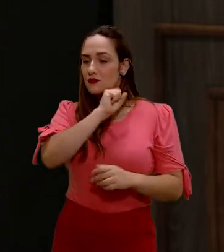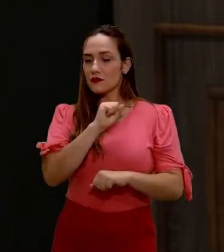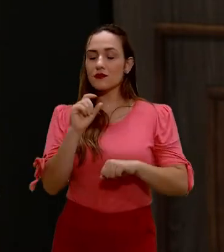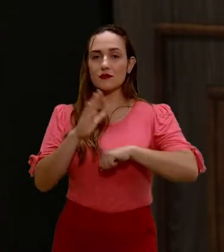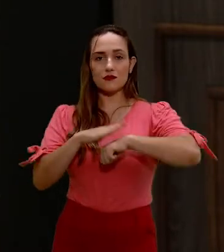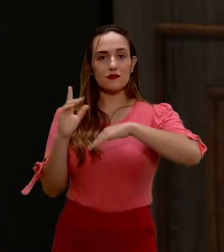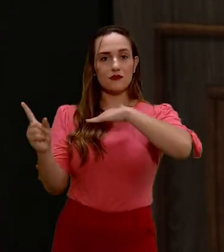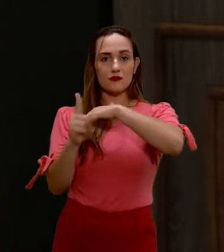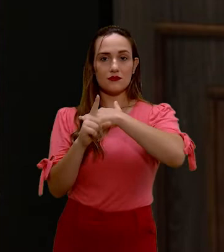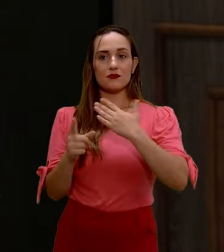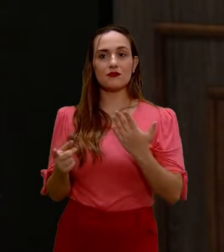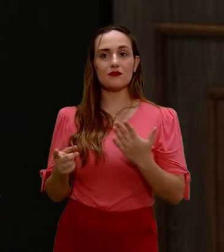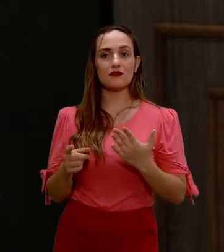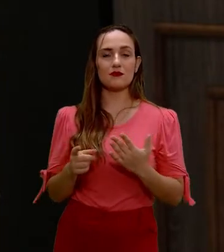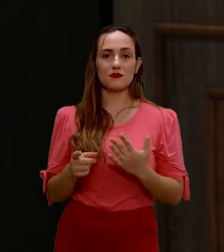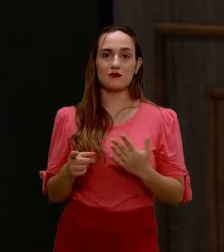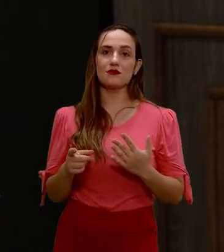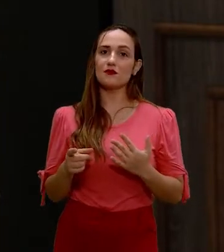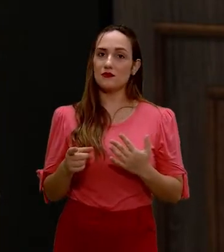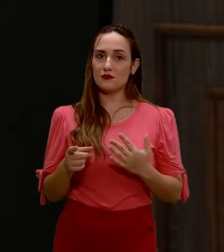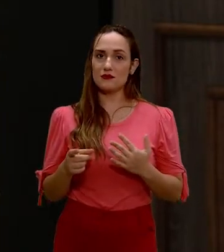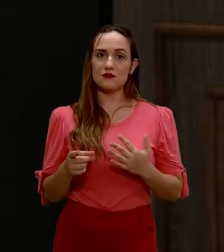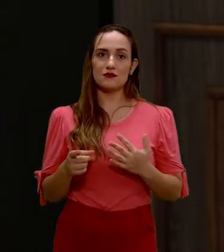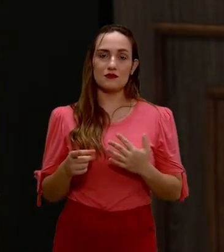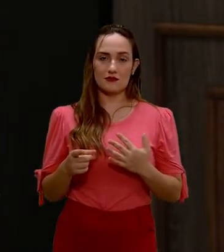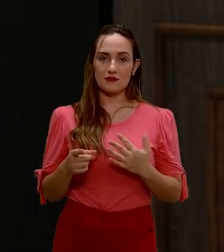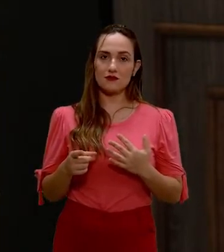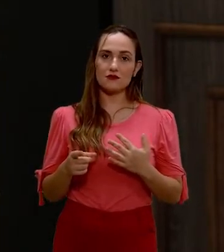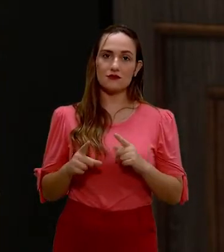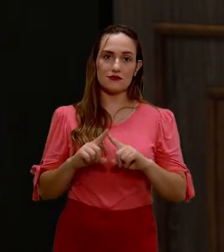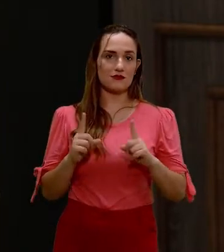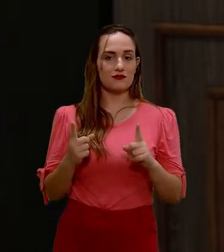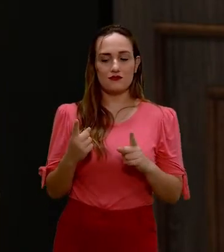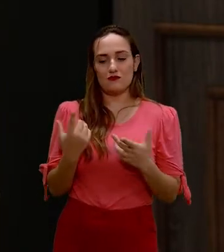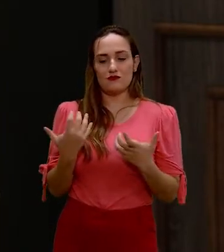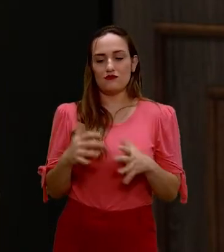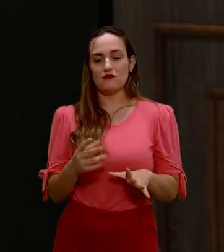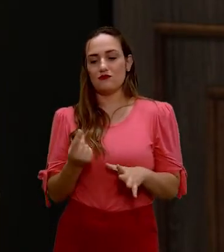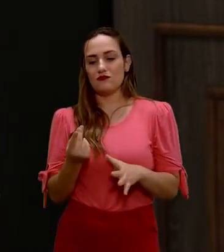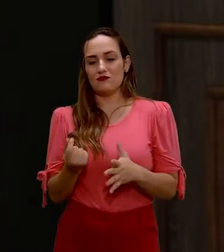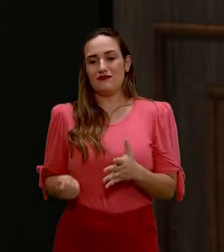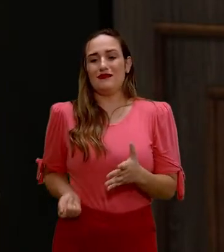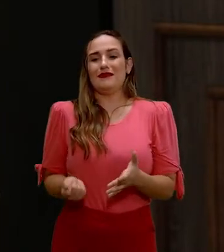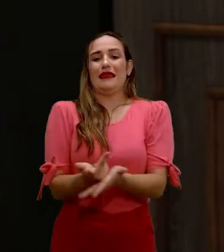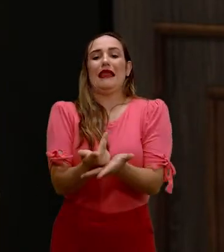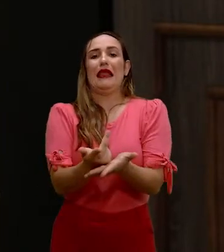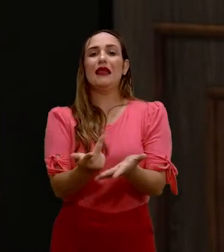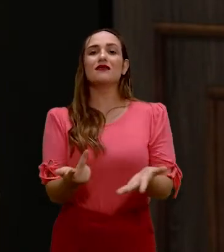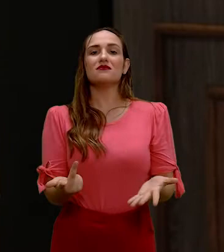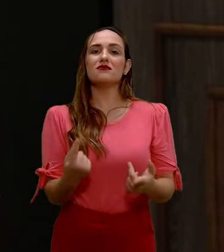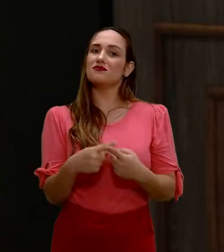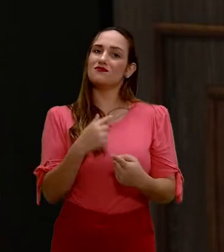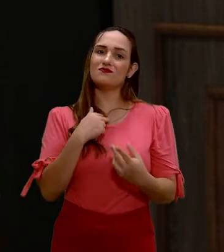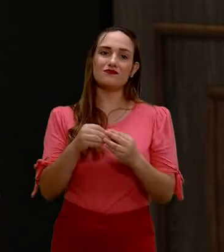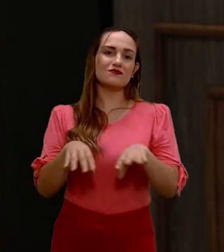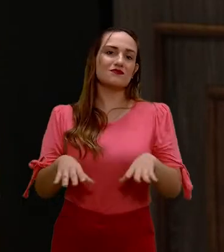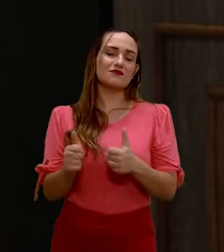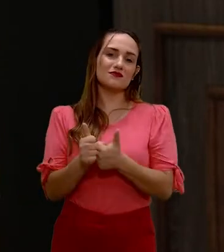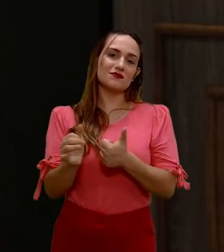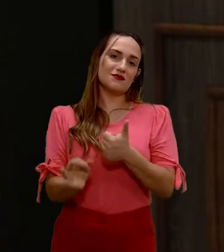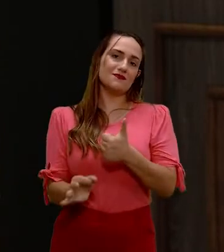a produção sem causar um aumento no gasto para que isso não